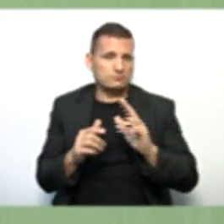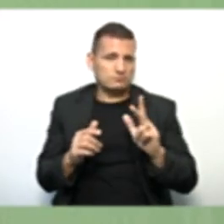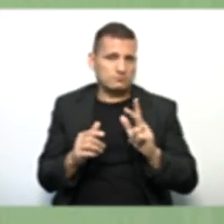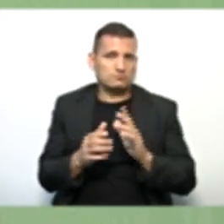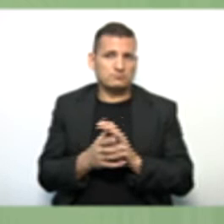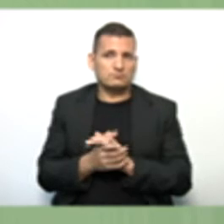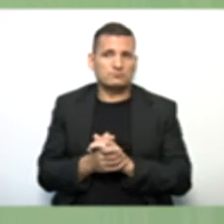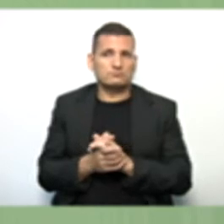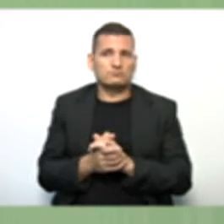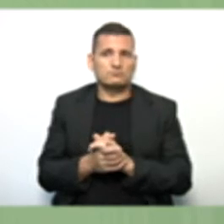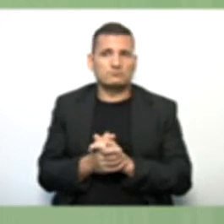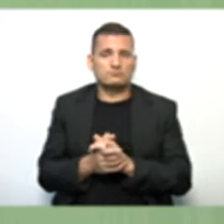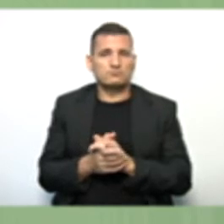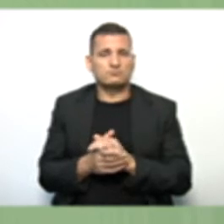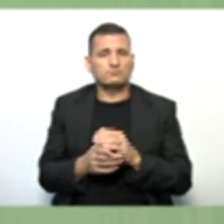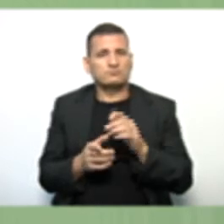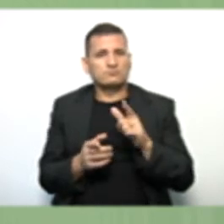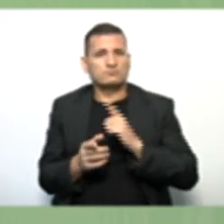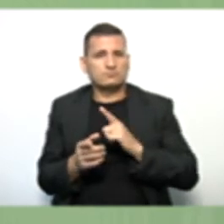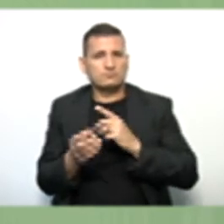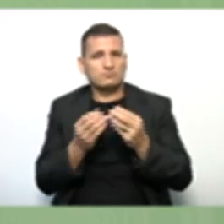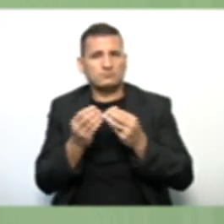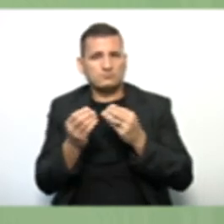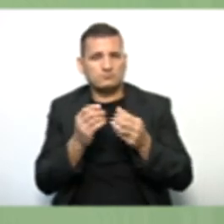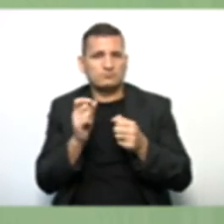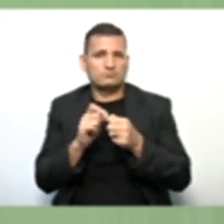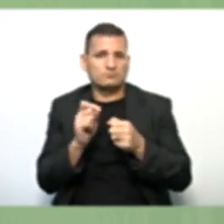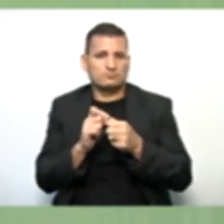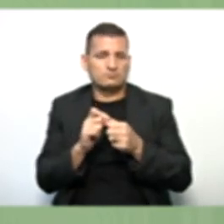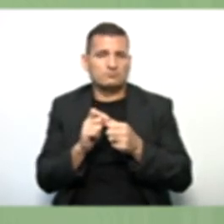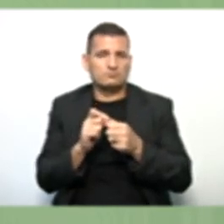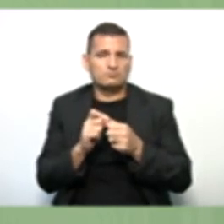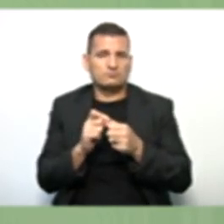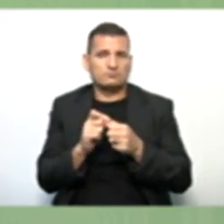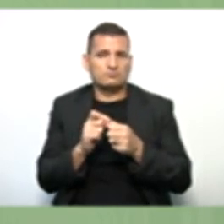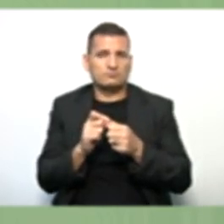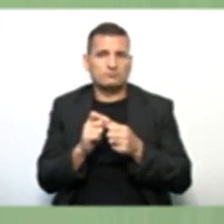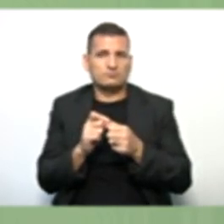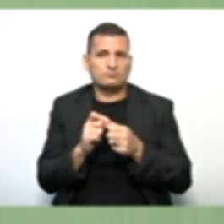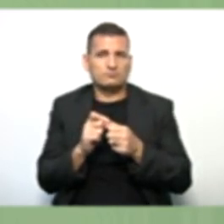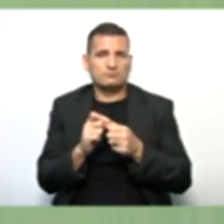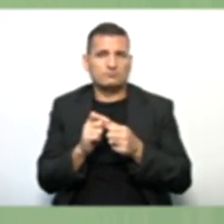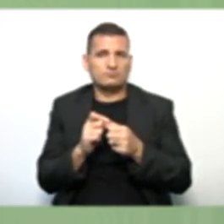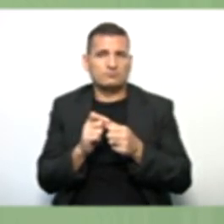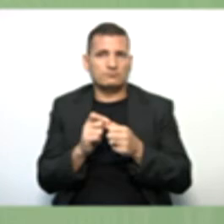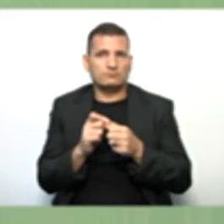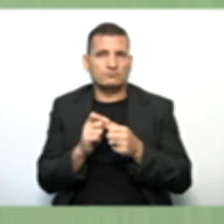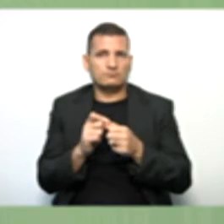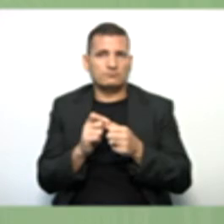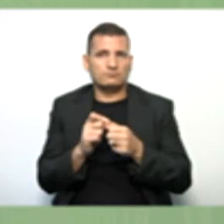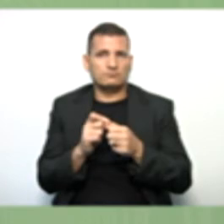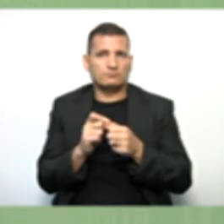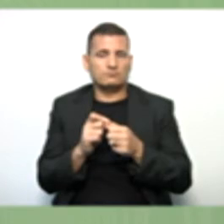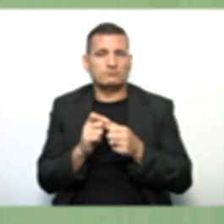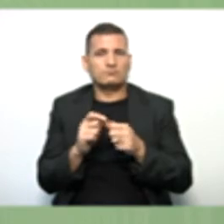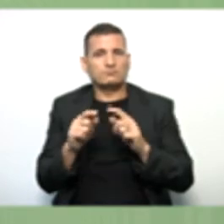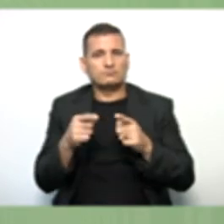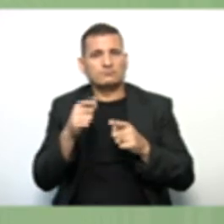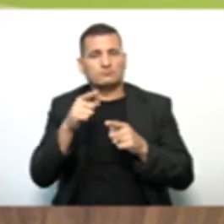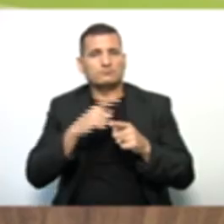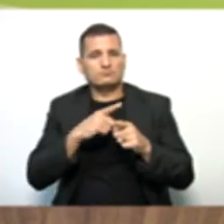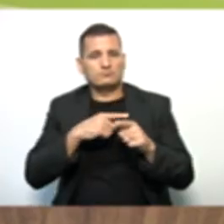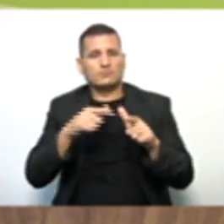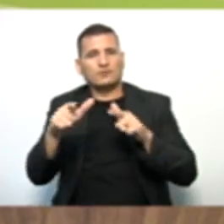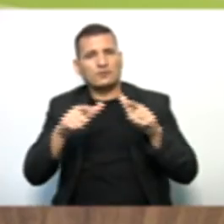que você tem como fazer que ele seja Sim. dinâmico, só que você tem um trabalho muito grande, né? Você